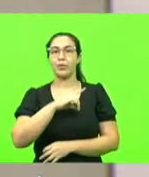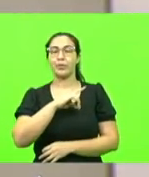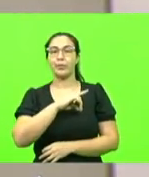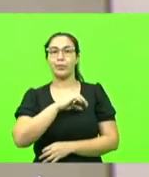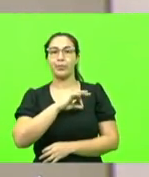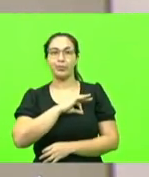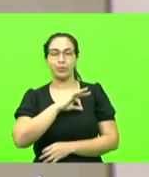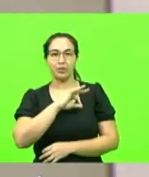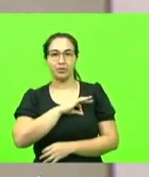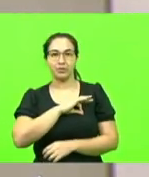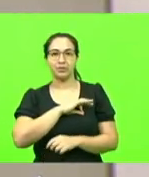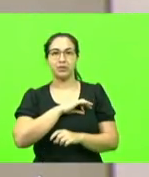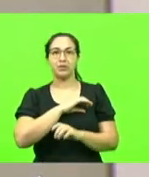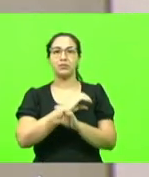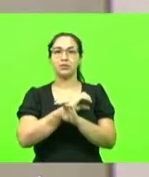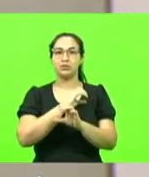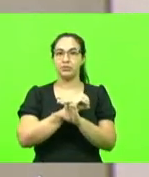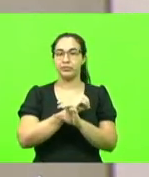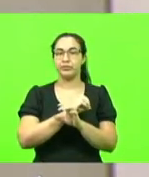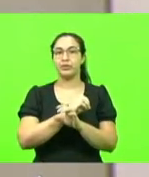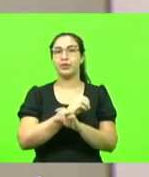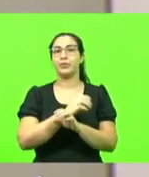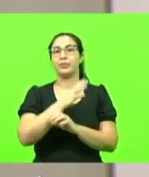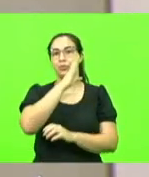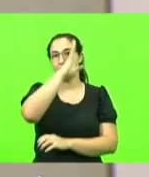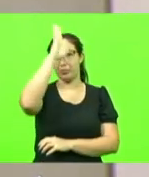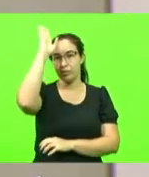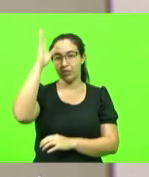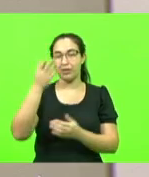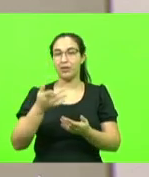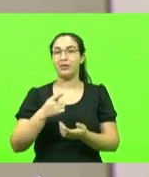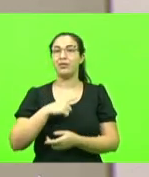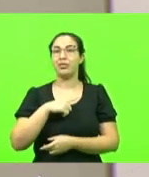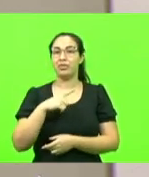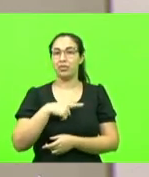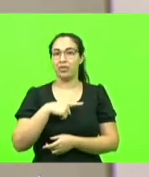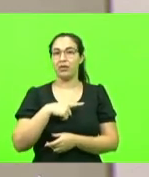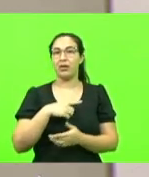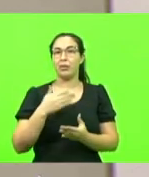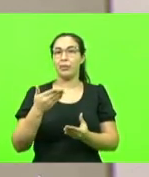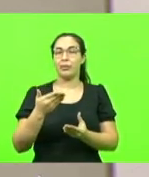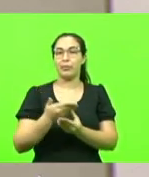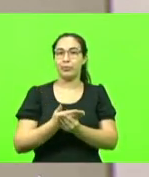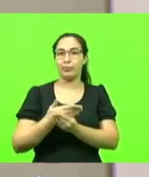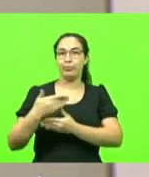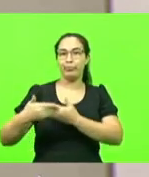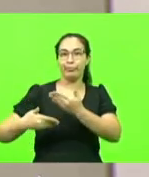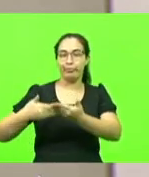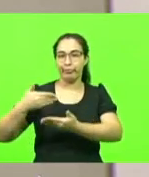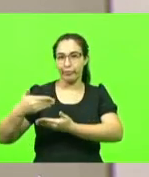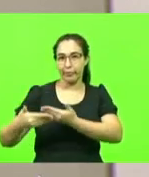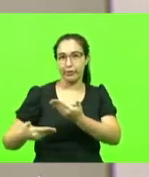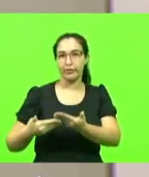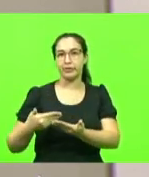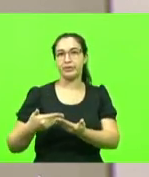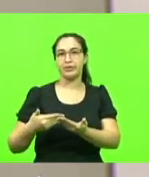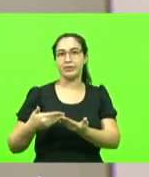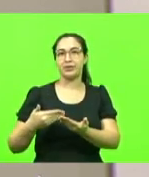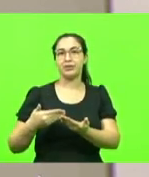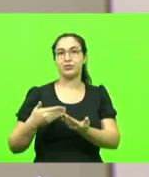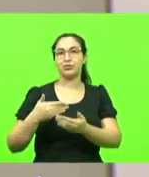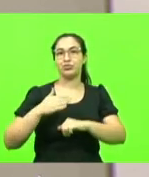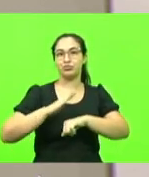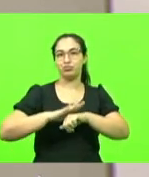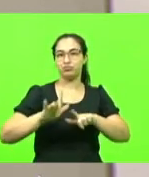bombeiros militares que sofrem processos administrativos decorrentes de ações cometidas durante suas funções. Em